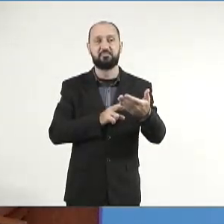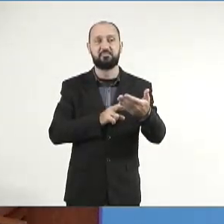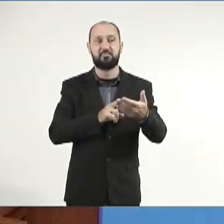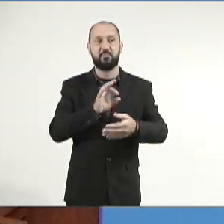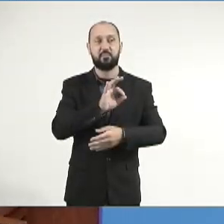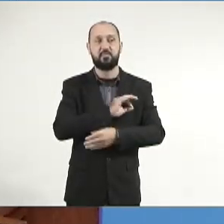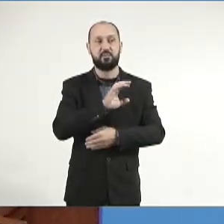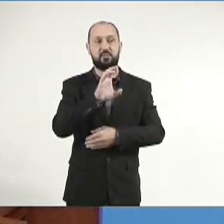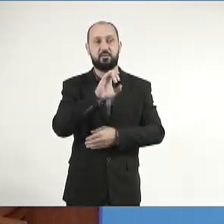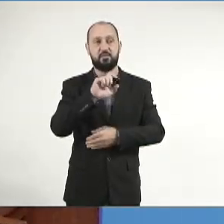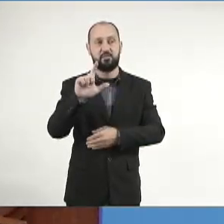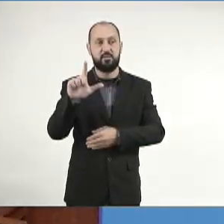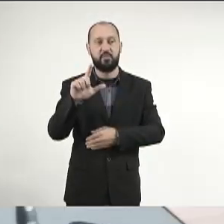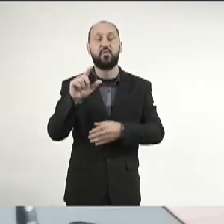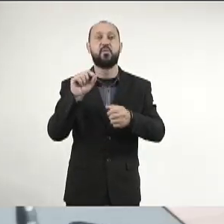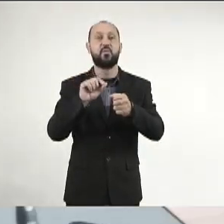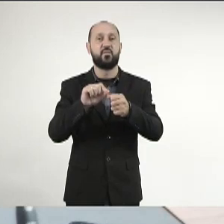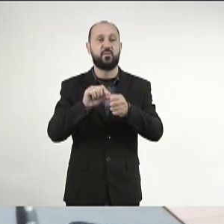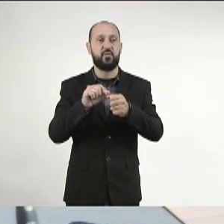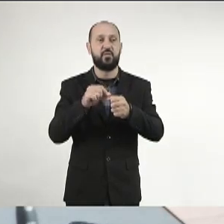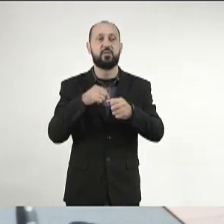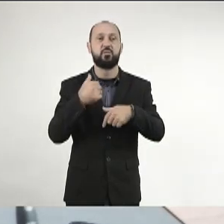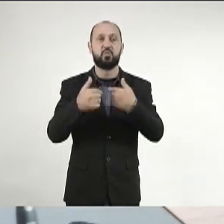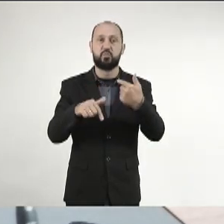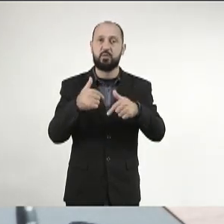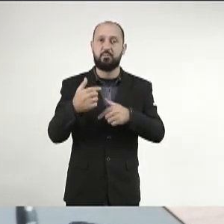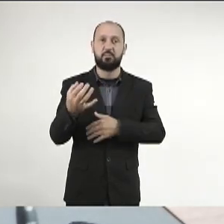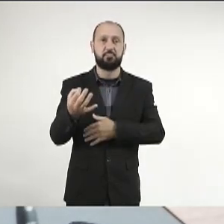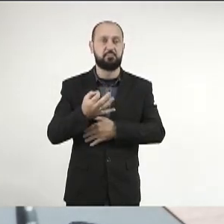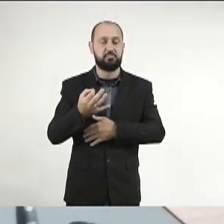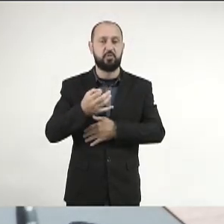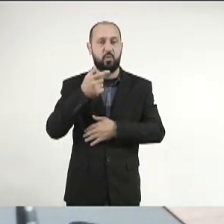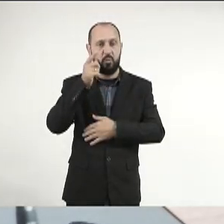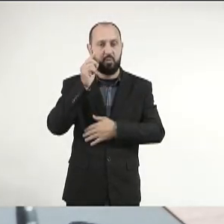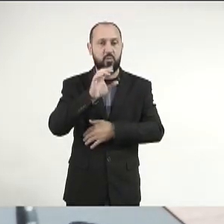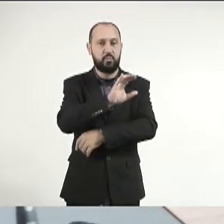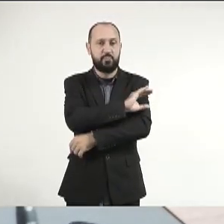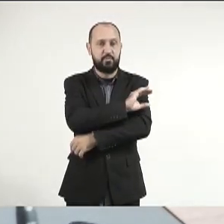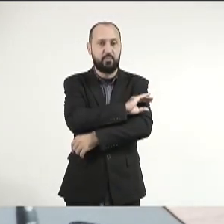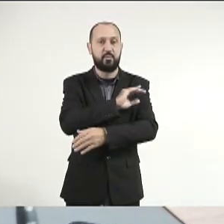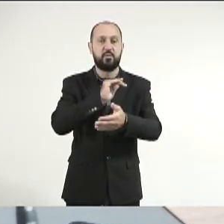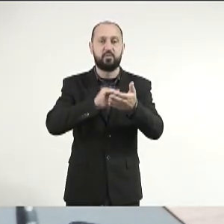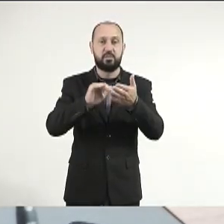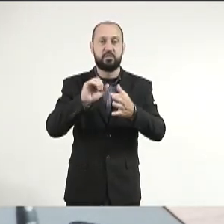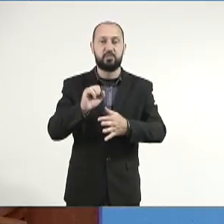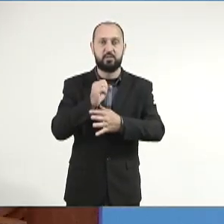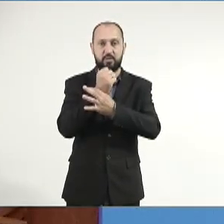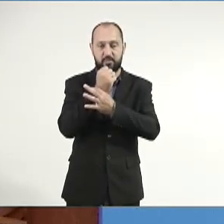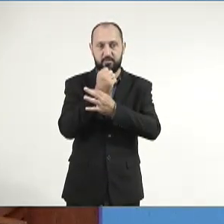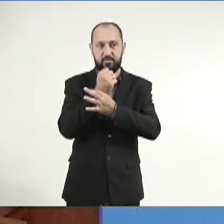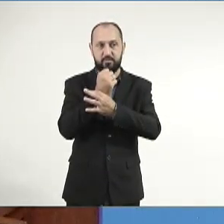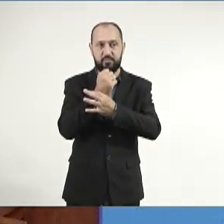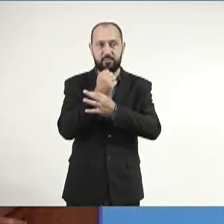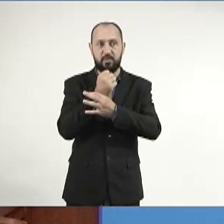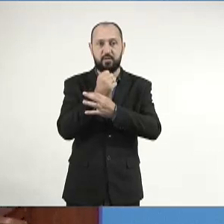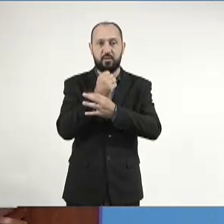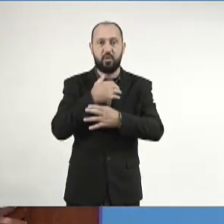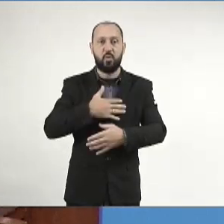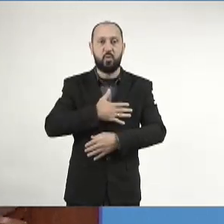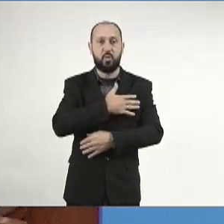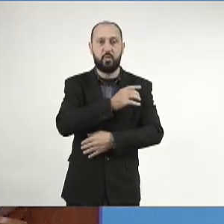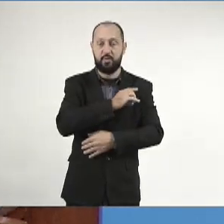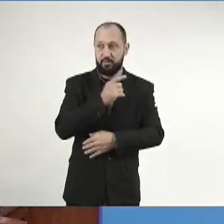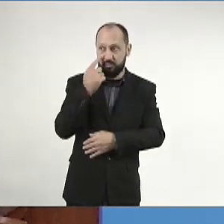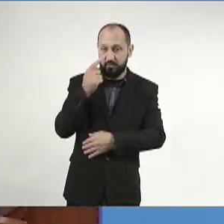Polícia Civil, que executou um grande trabalho, coordenado pelo seu secretário de Segurança, Coronel Davi,